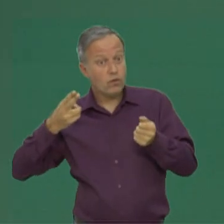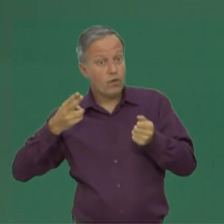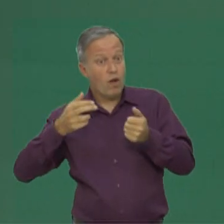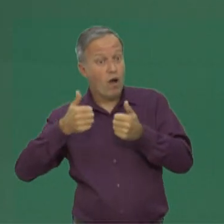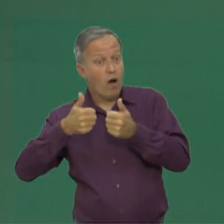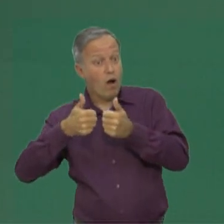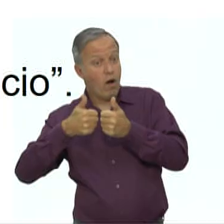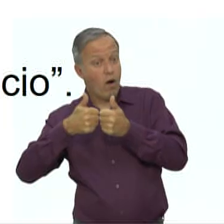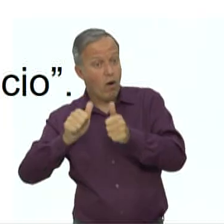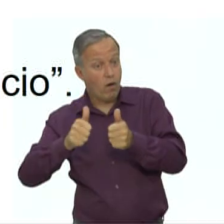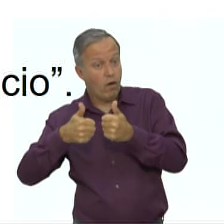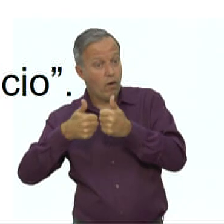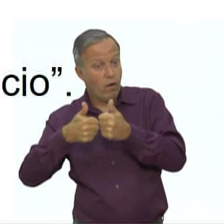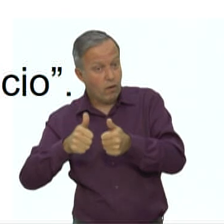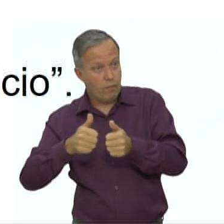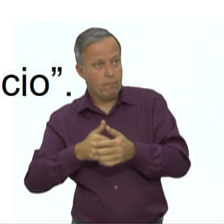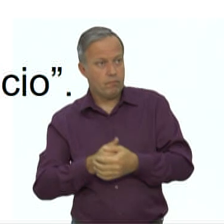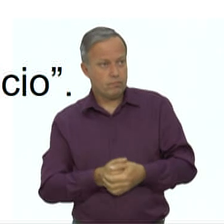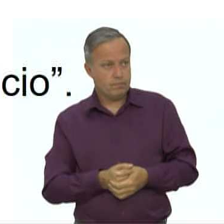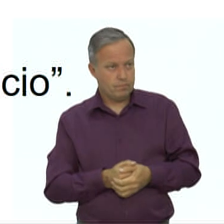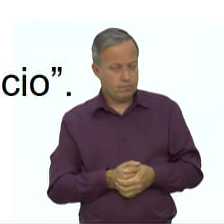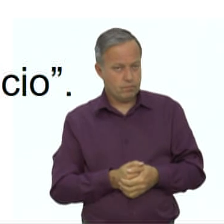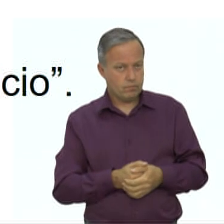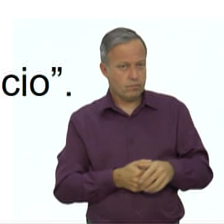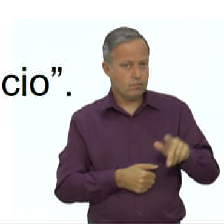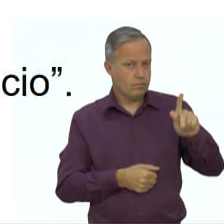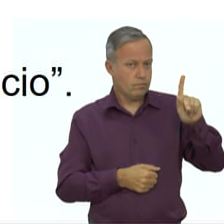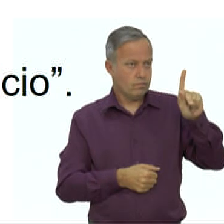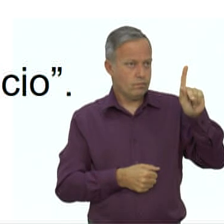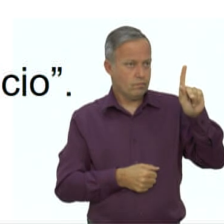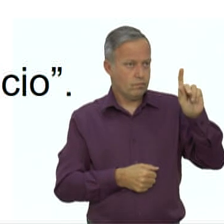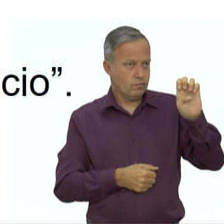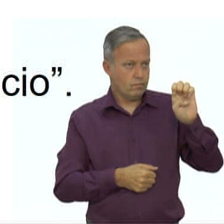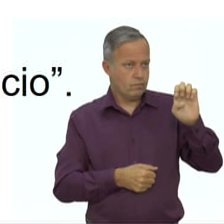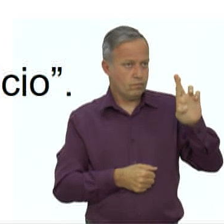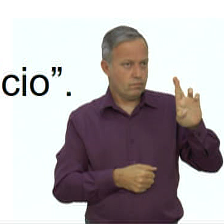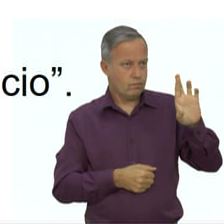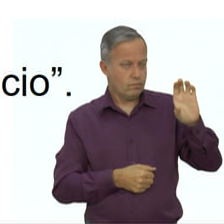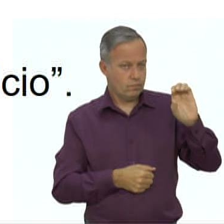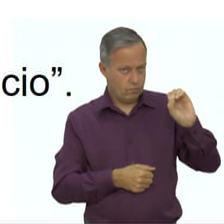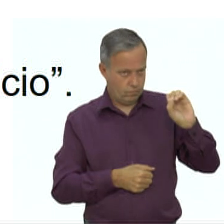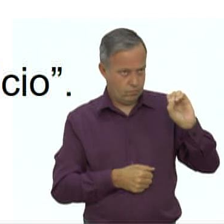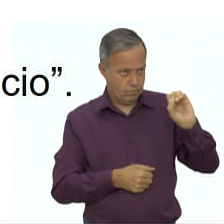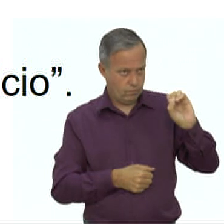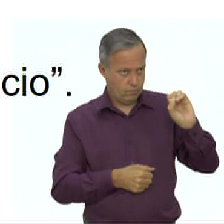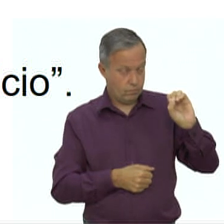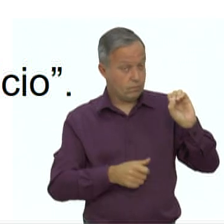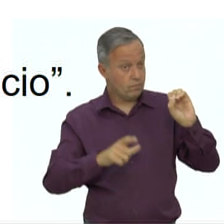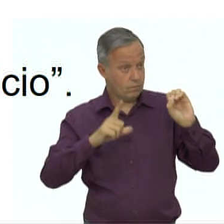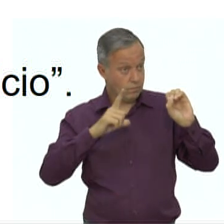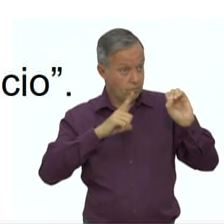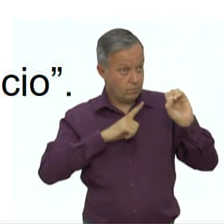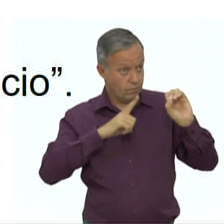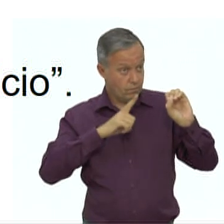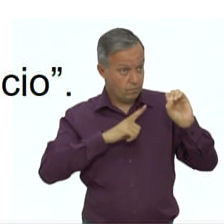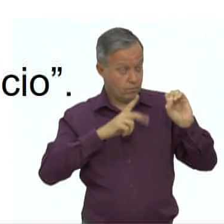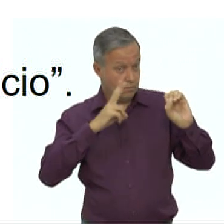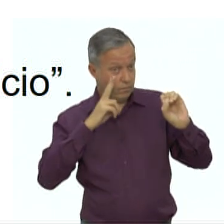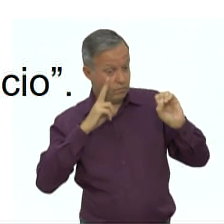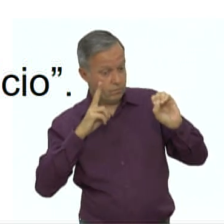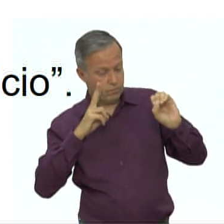ônibus. E pero tiene valor de adversidade. El